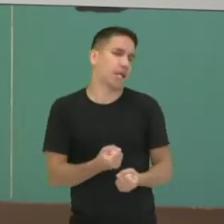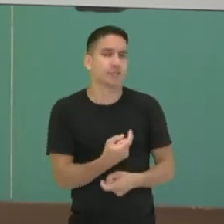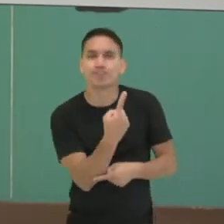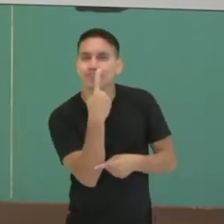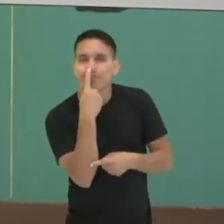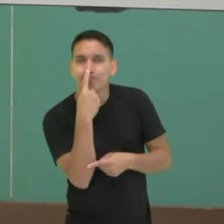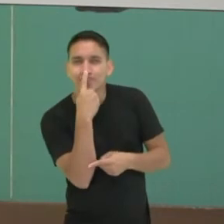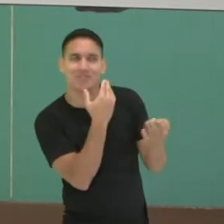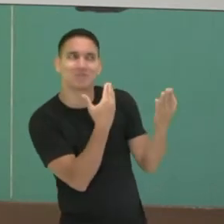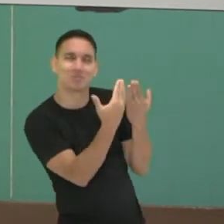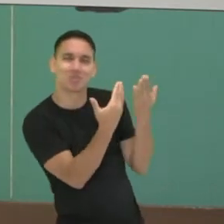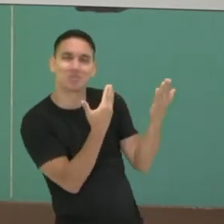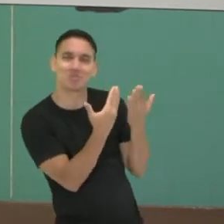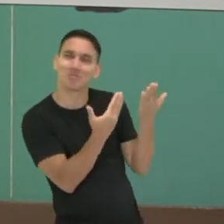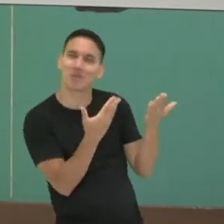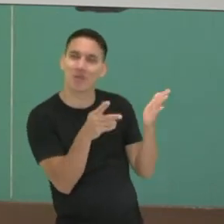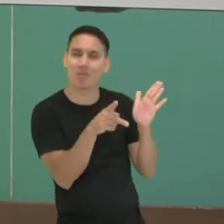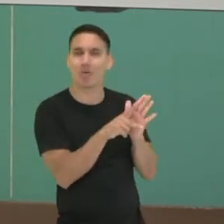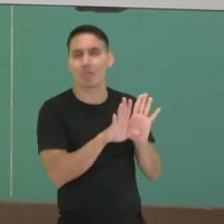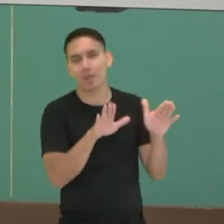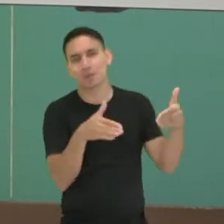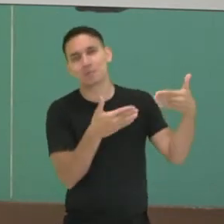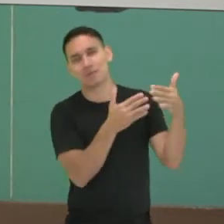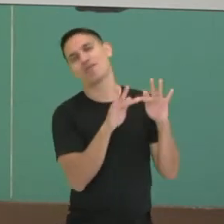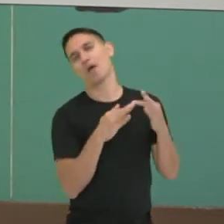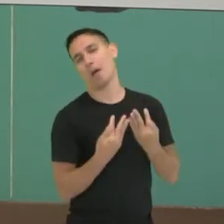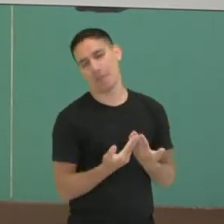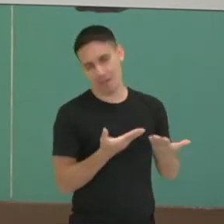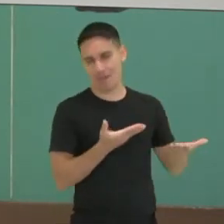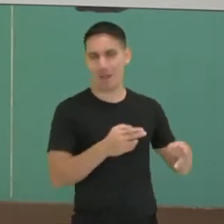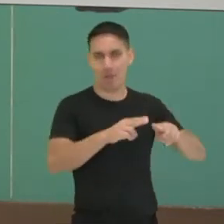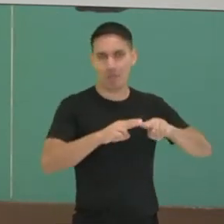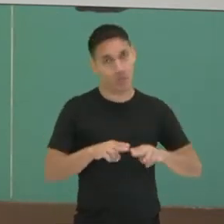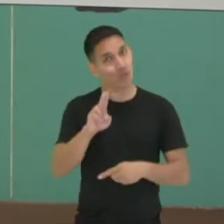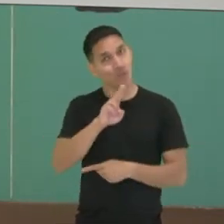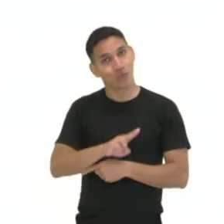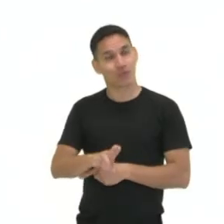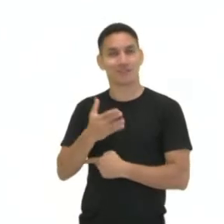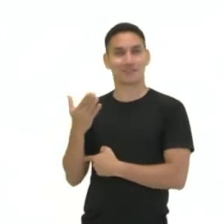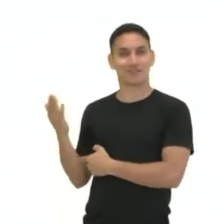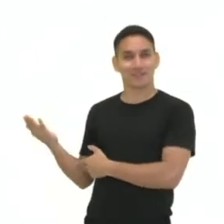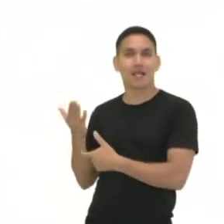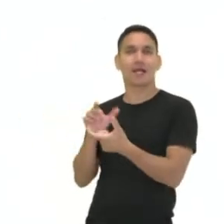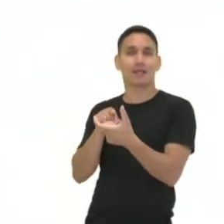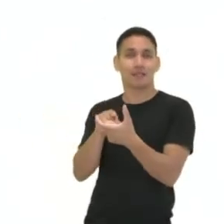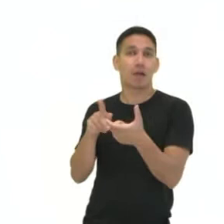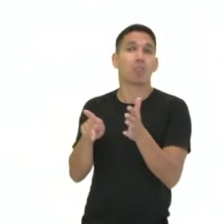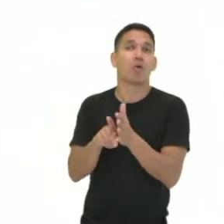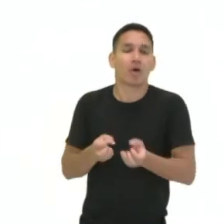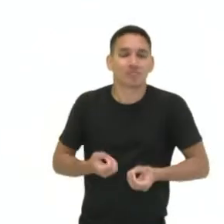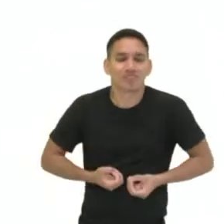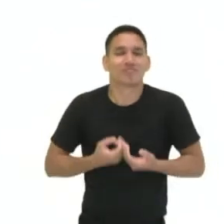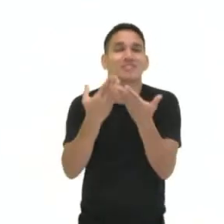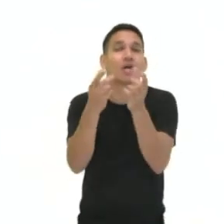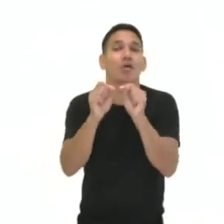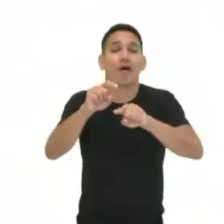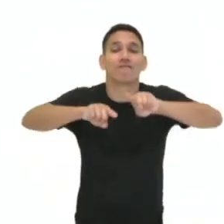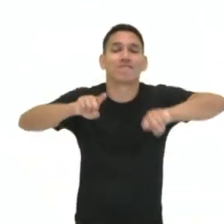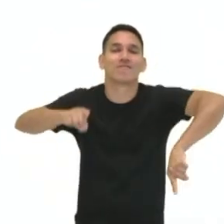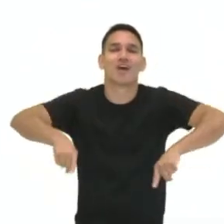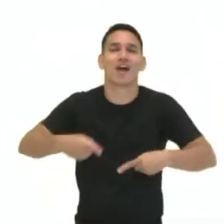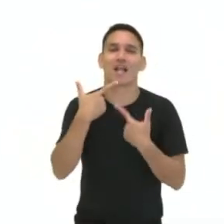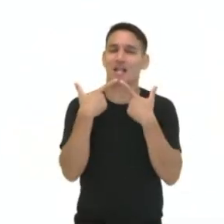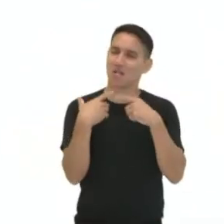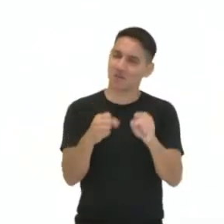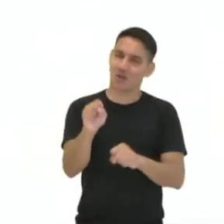na relação pessoal, interfamiliar, a ponto de também essa intimidade se manifestar na variante